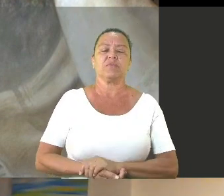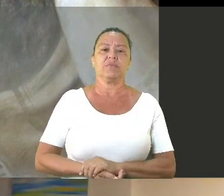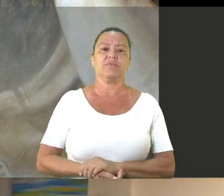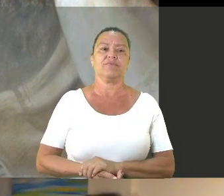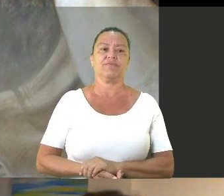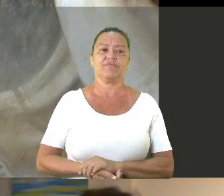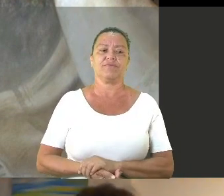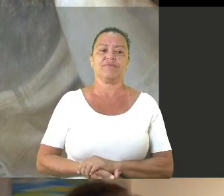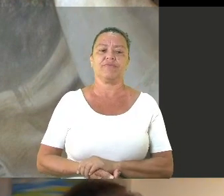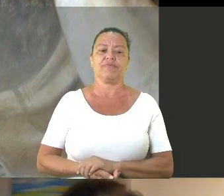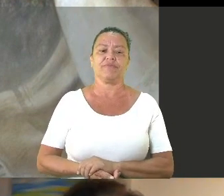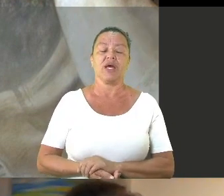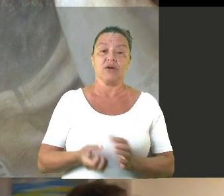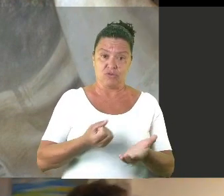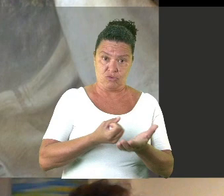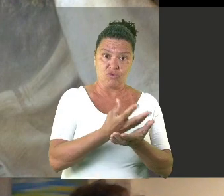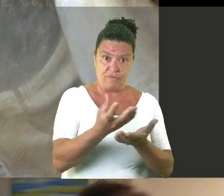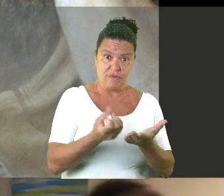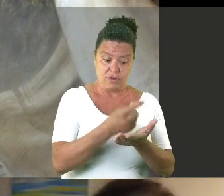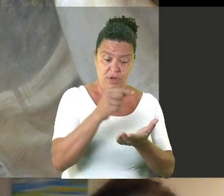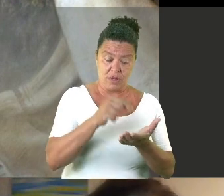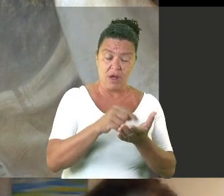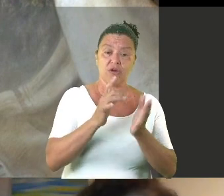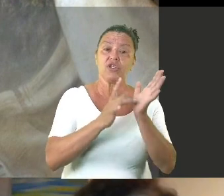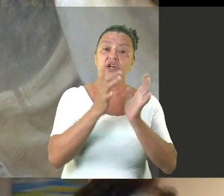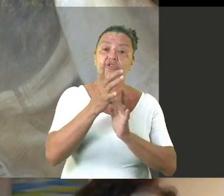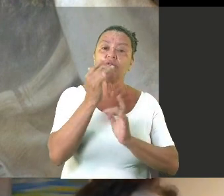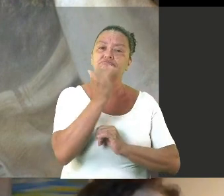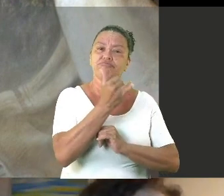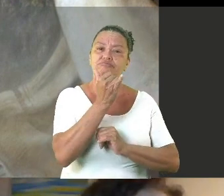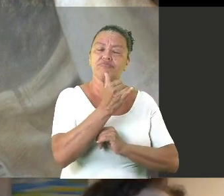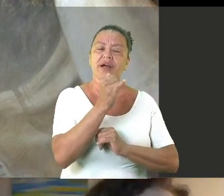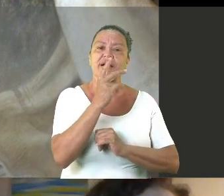de uma passagem do Evangelho, onde Jesus falou